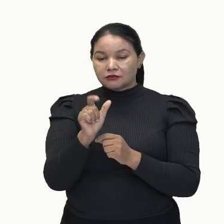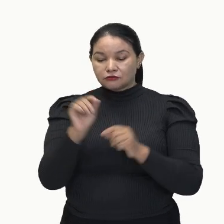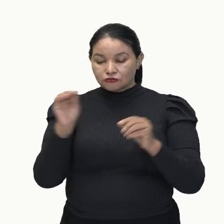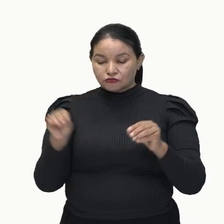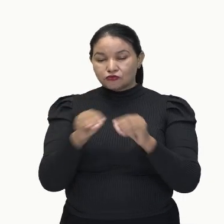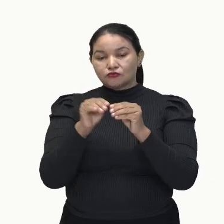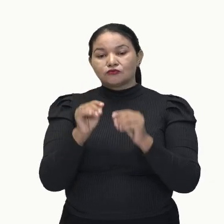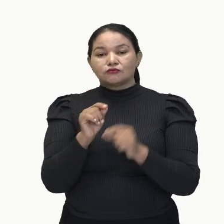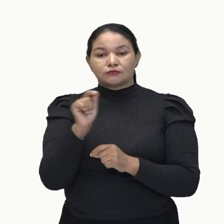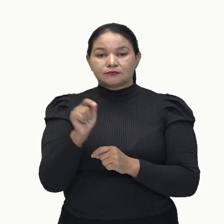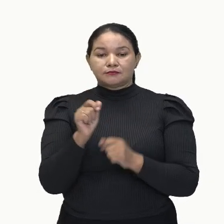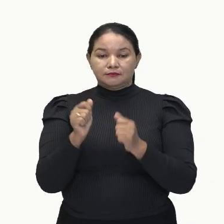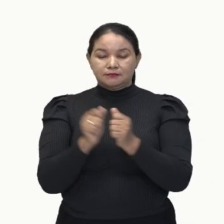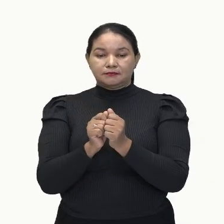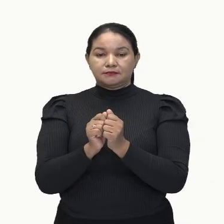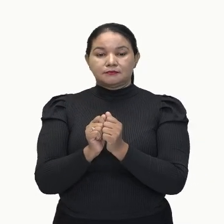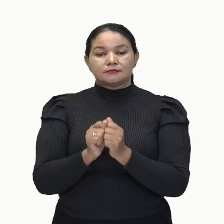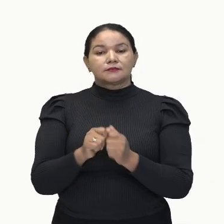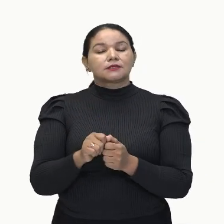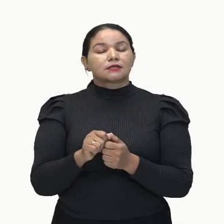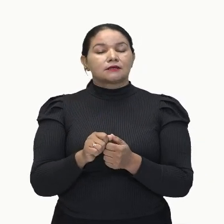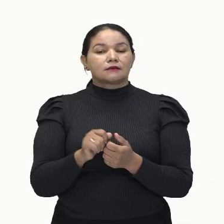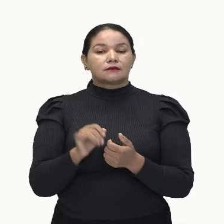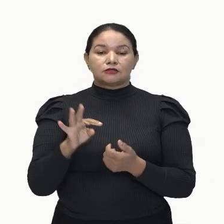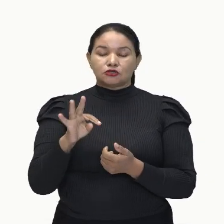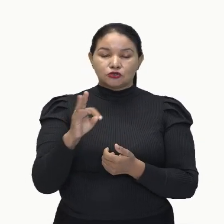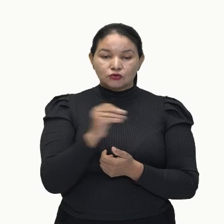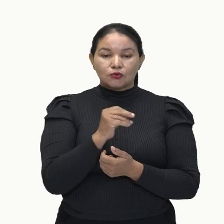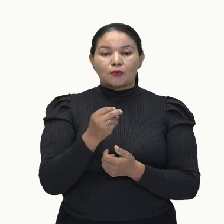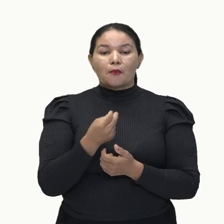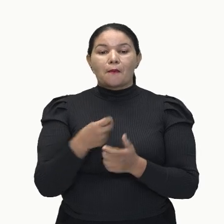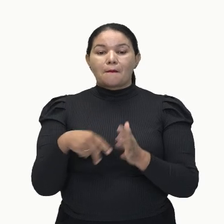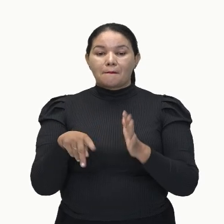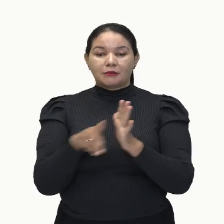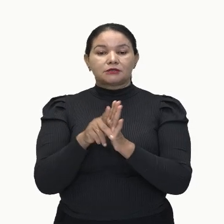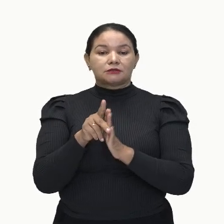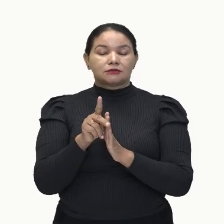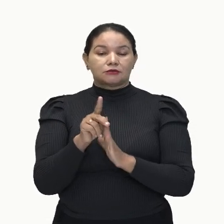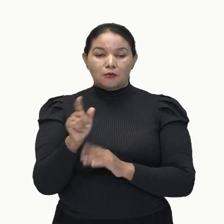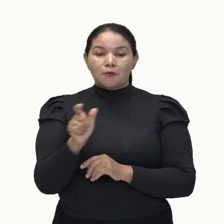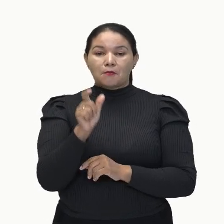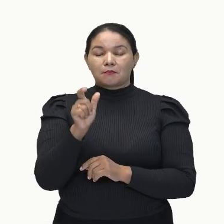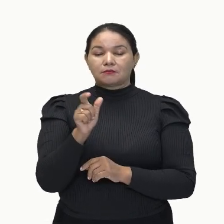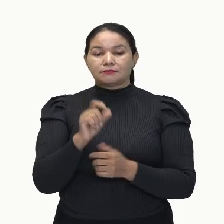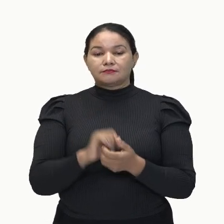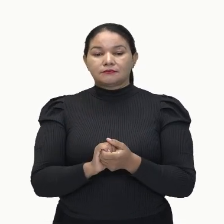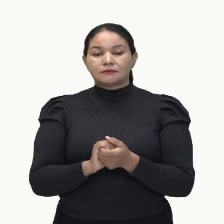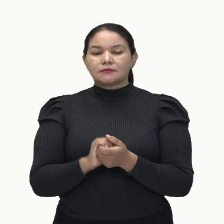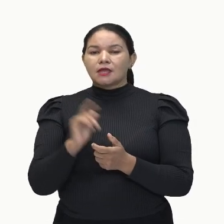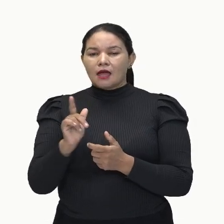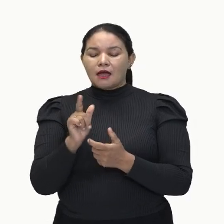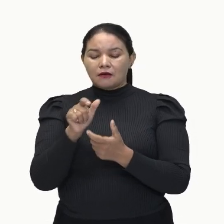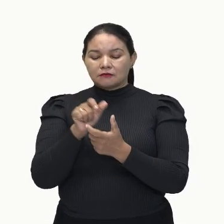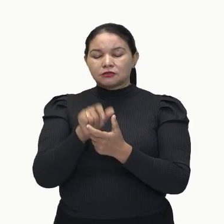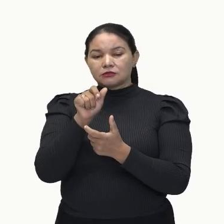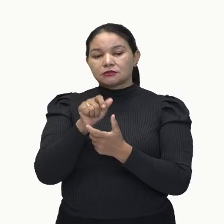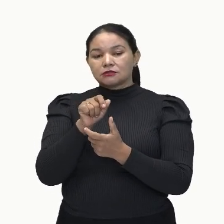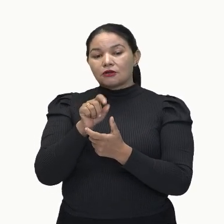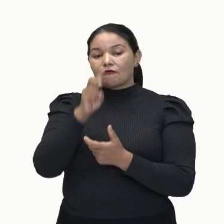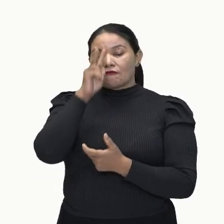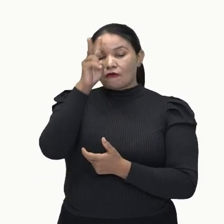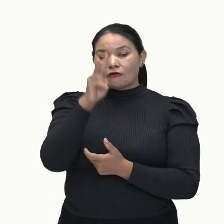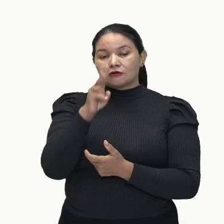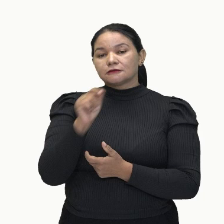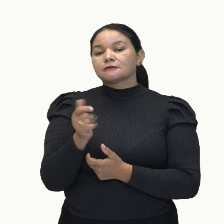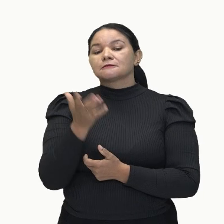lá tá o outro pronome lá todos fazem parte formando uma palavra única e a tônica onde é que tá Professor aqui onde tá o